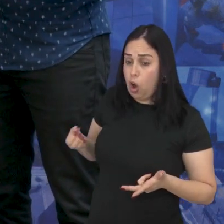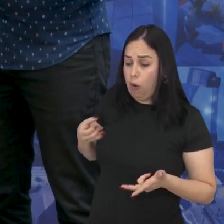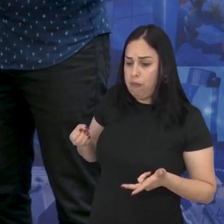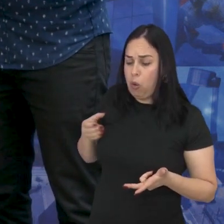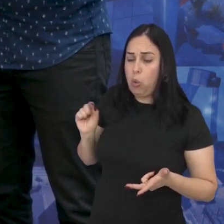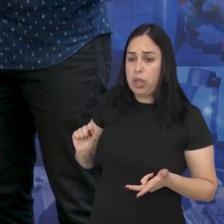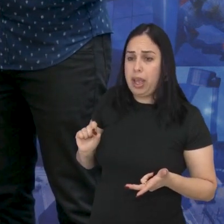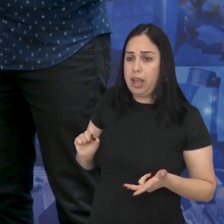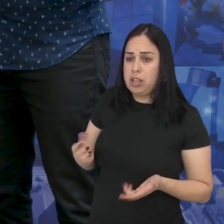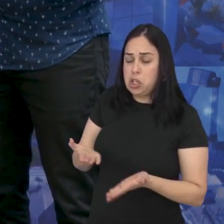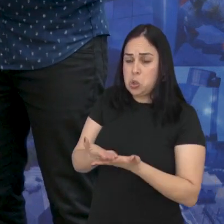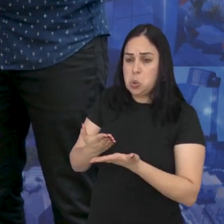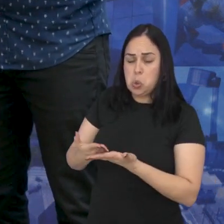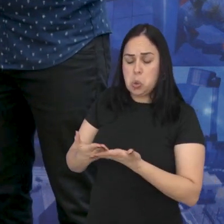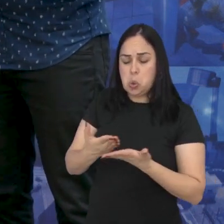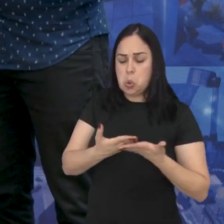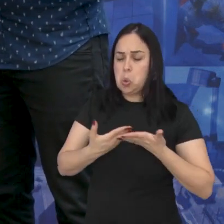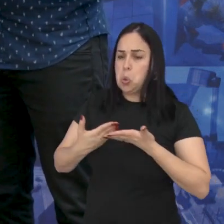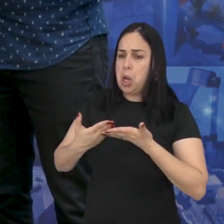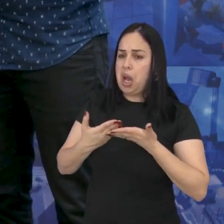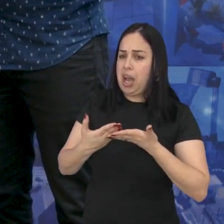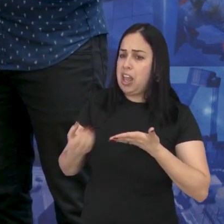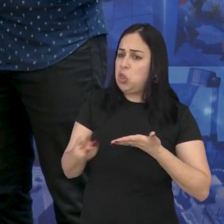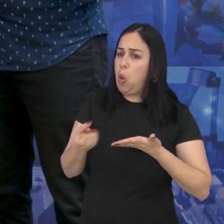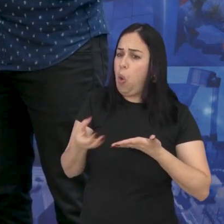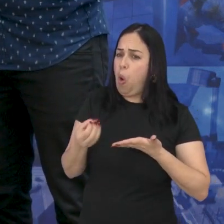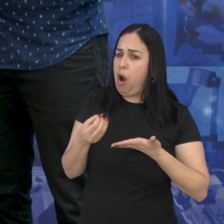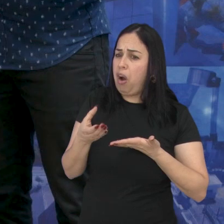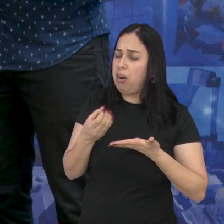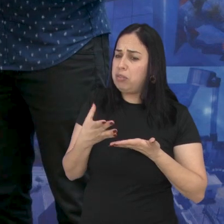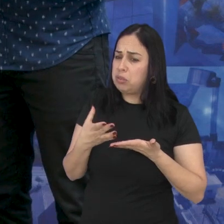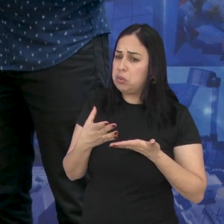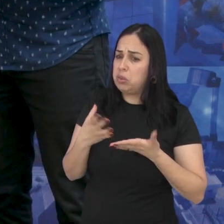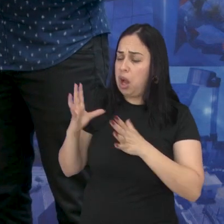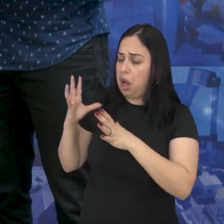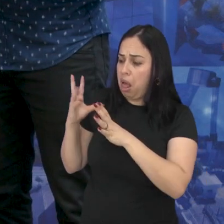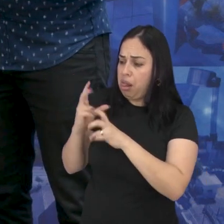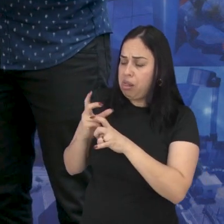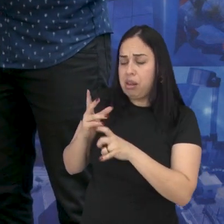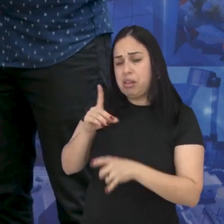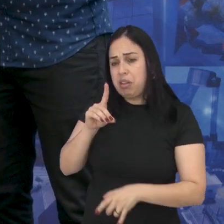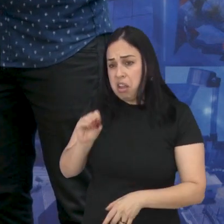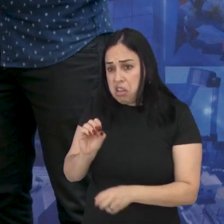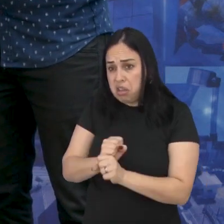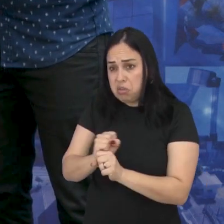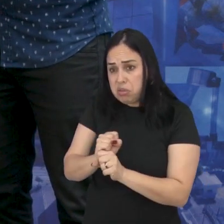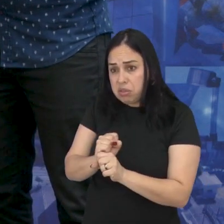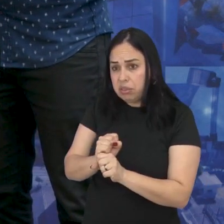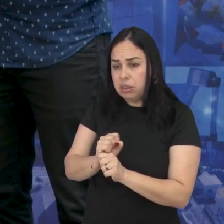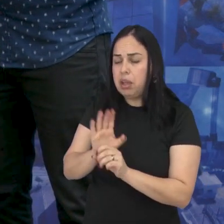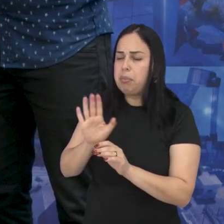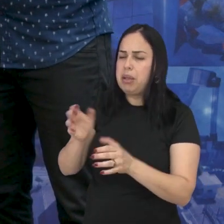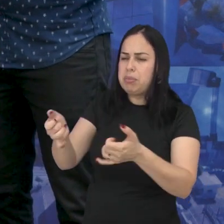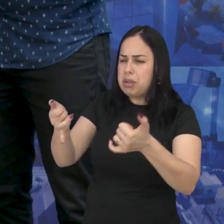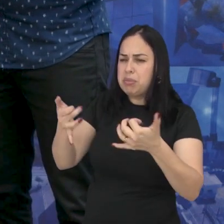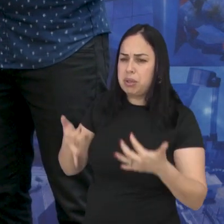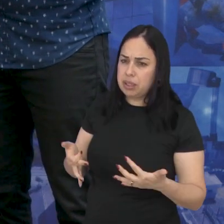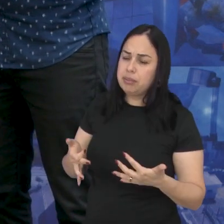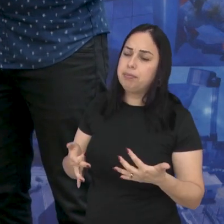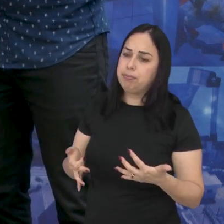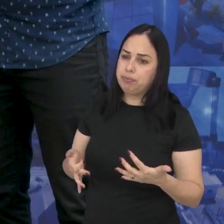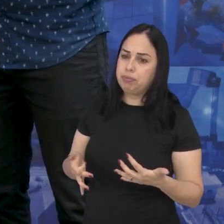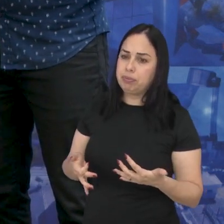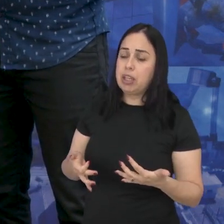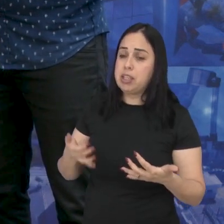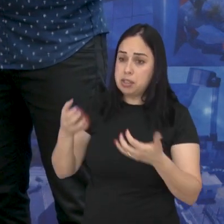recente essa discussão, né? Novos conceitos surgiram aí nas últimas décadas. Eu queria que você